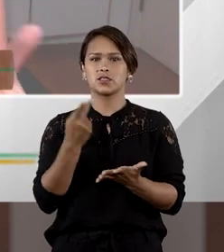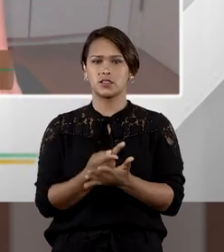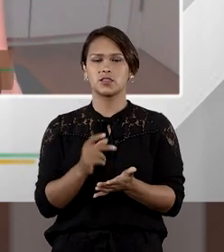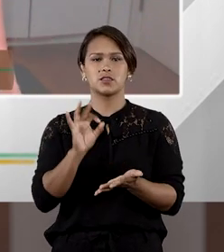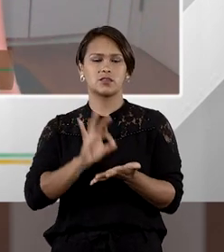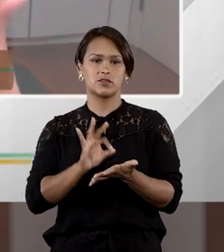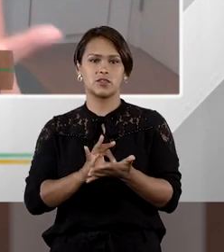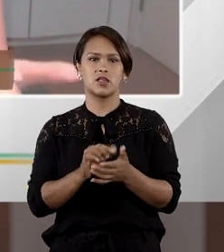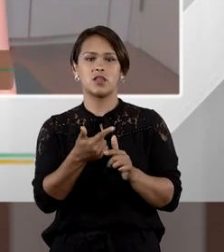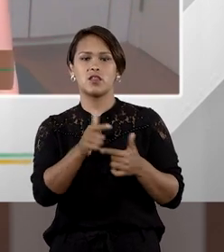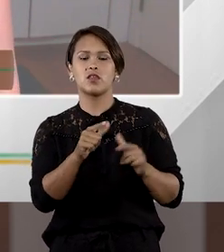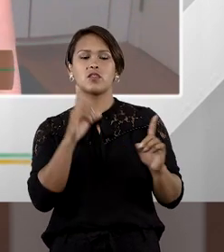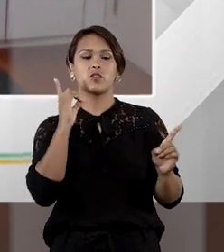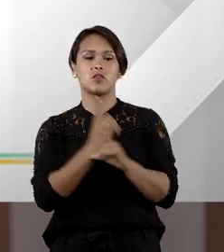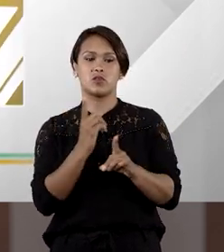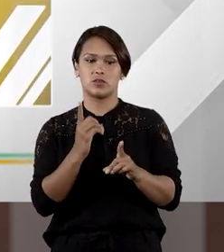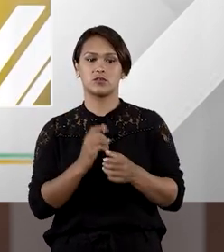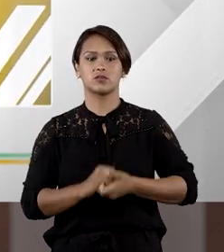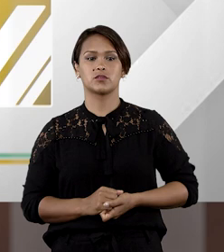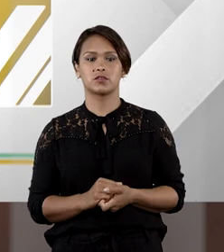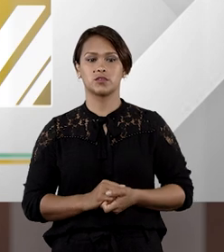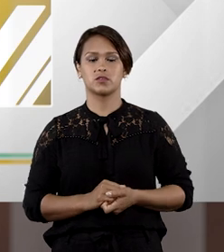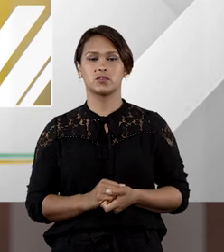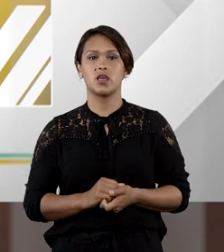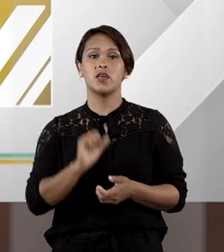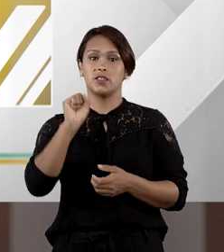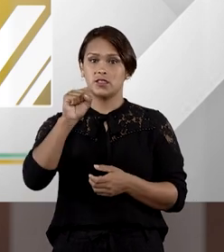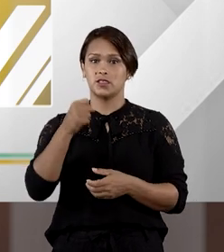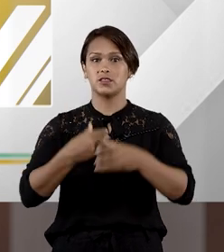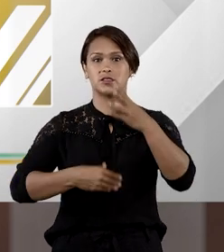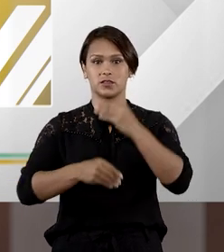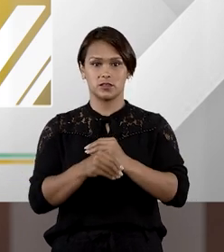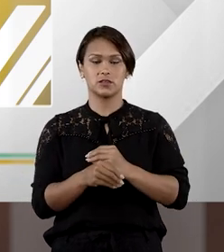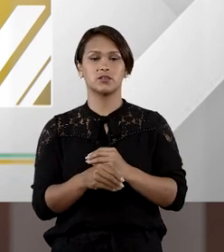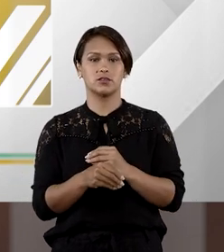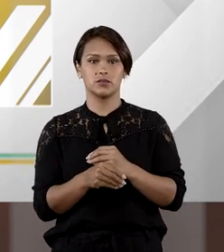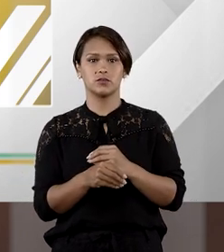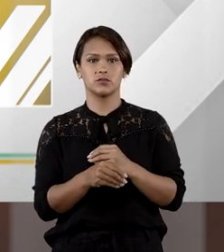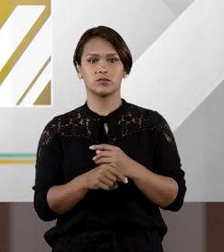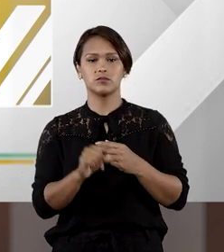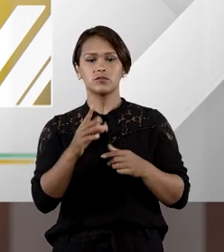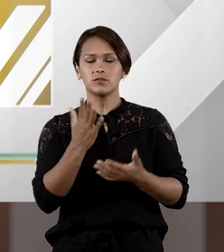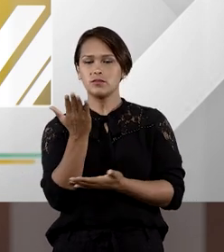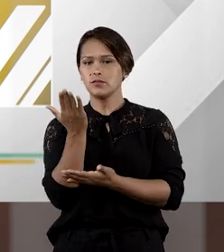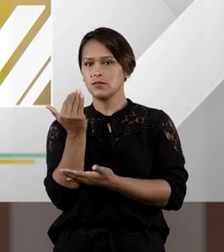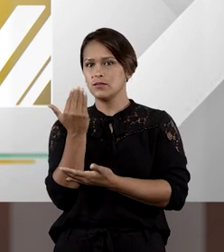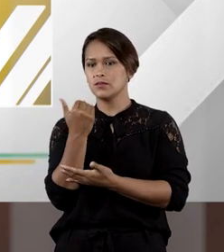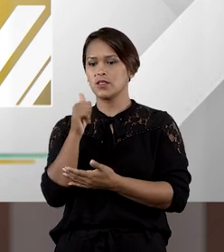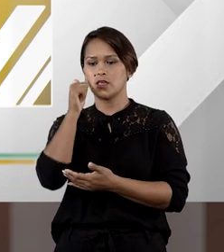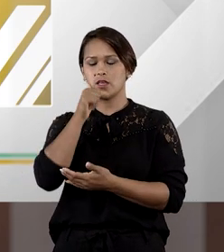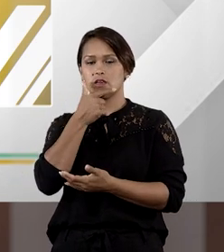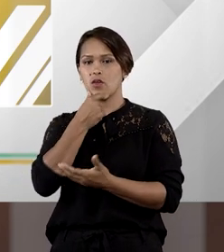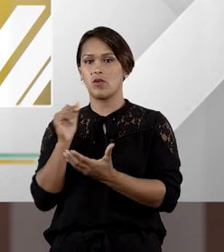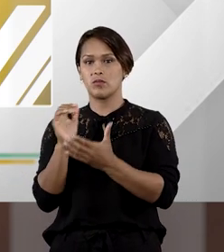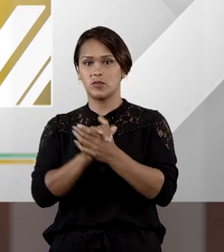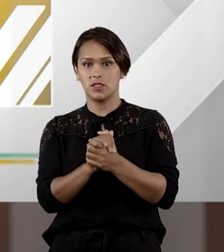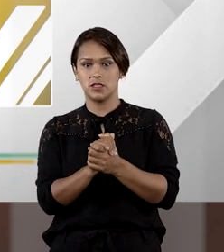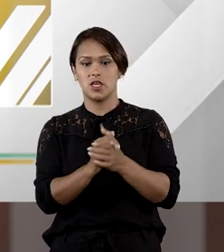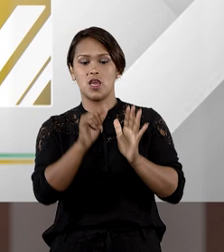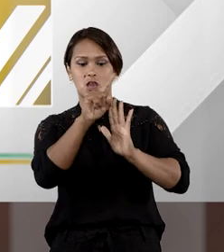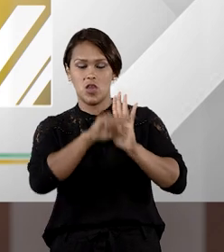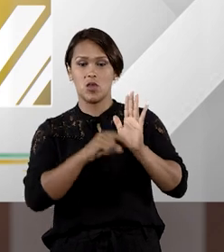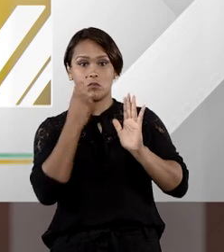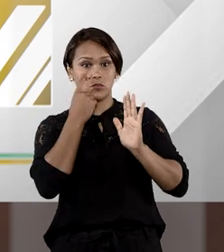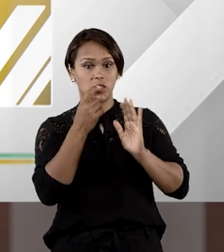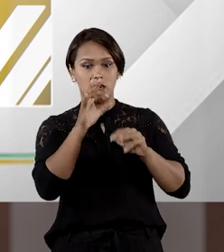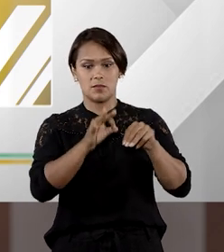recorrente, tão encontrado. Eu esqueci de fazer esse acréscimo. Isso. Os alimentos entre cônjuges, esse é um ponto interessante, e